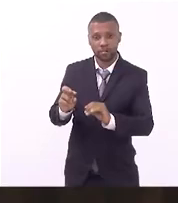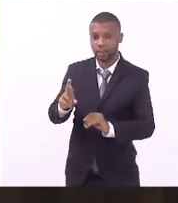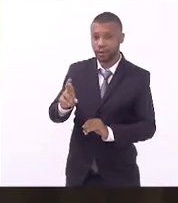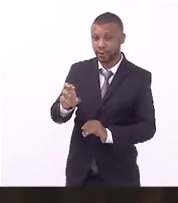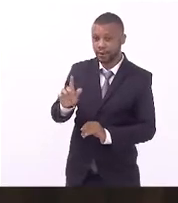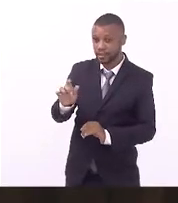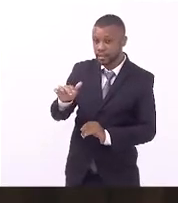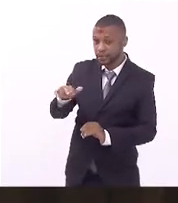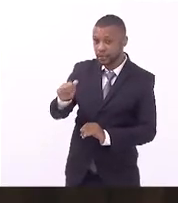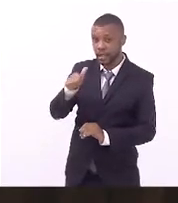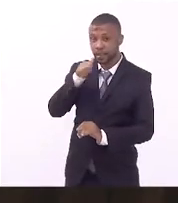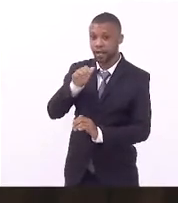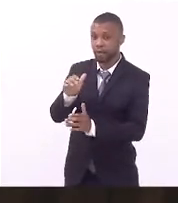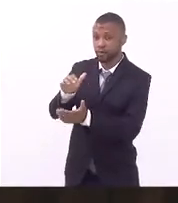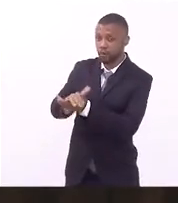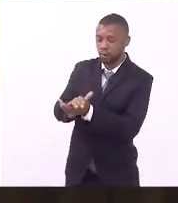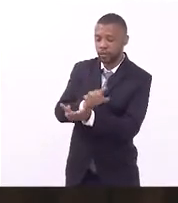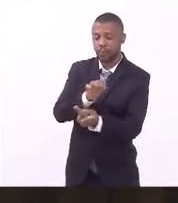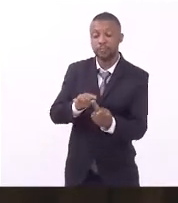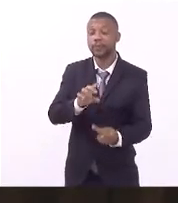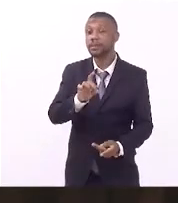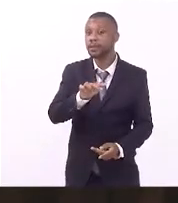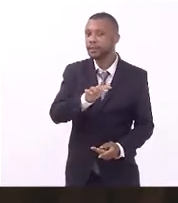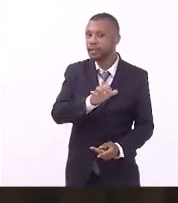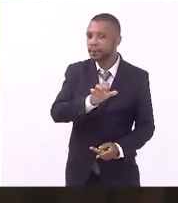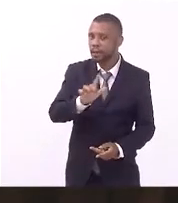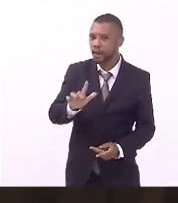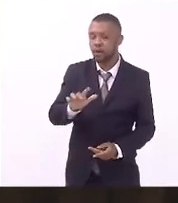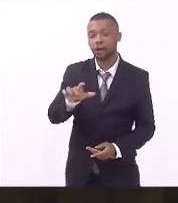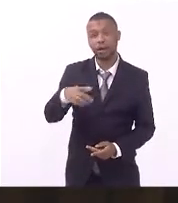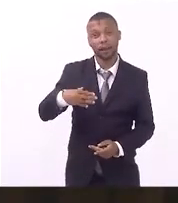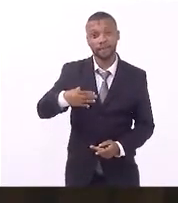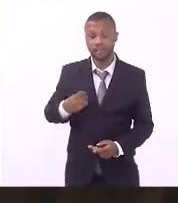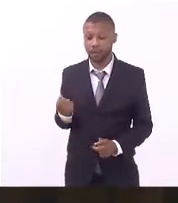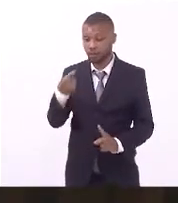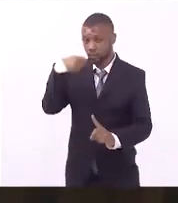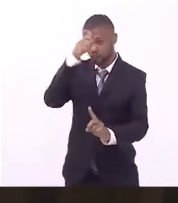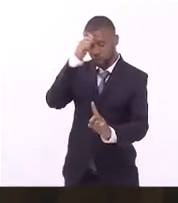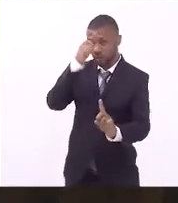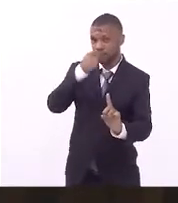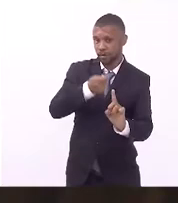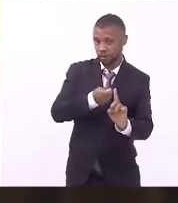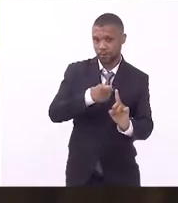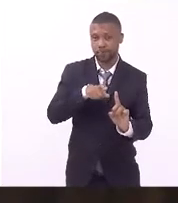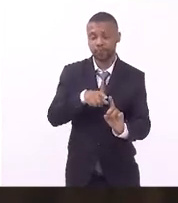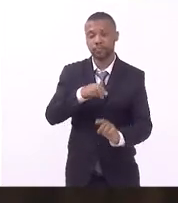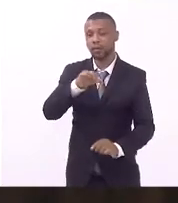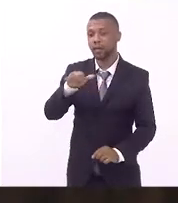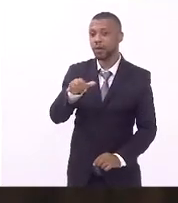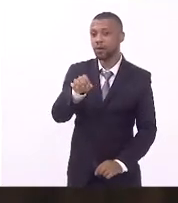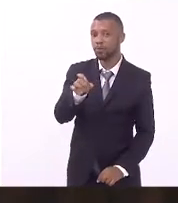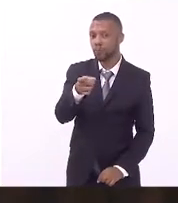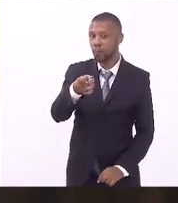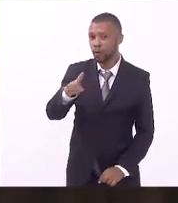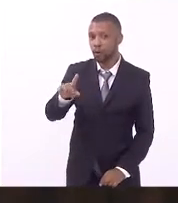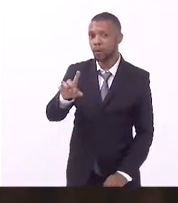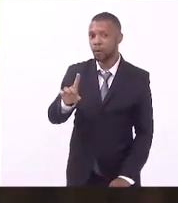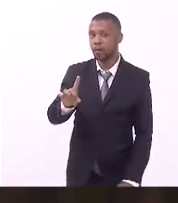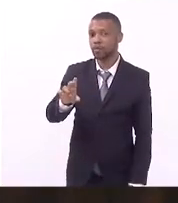Lopes, esposa, Daniel Lopes de Oliveira, filho do homenageado, João Duarte,